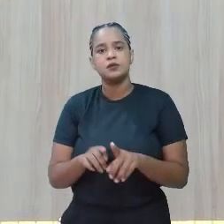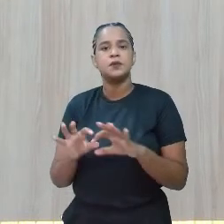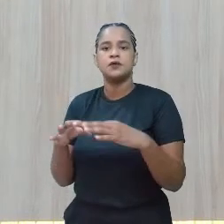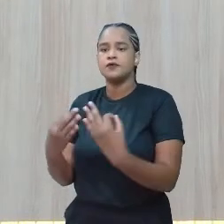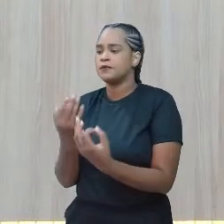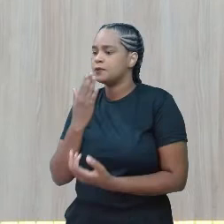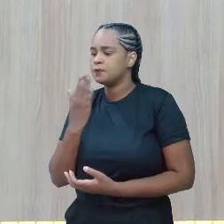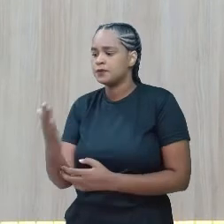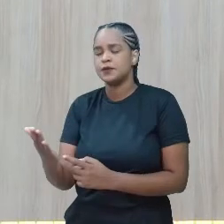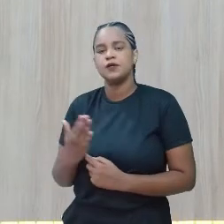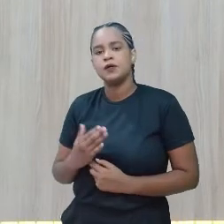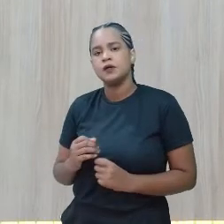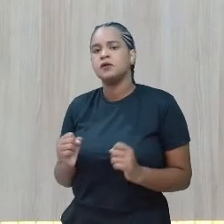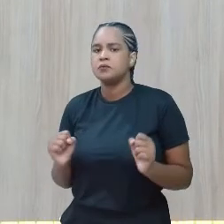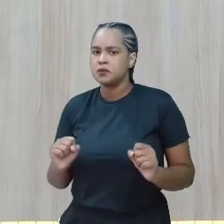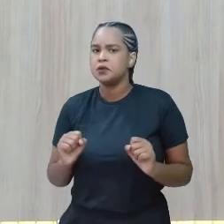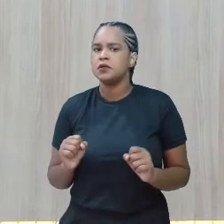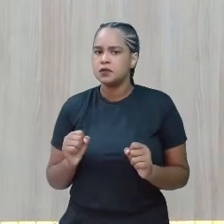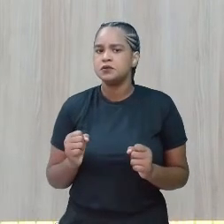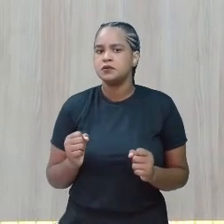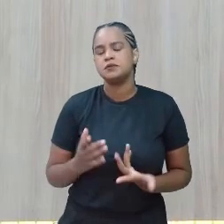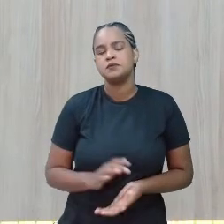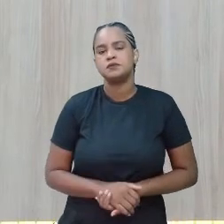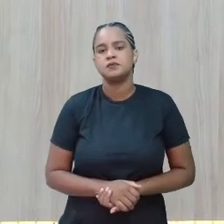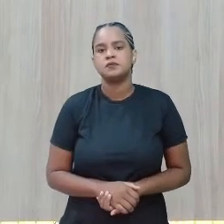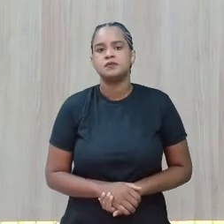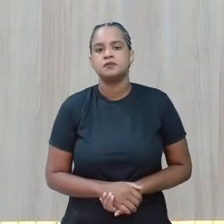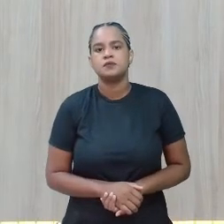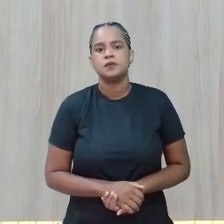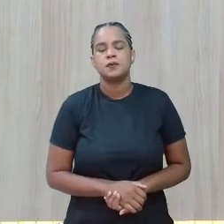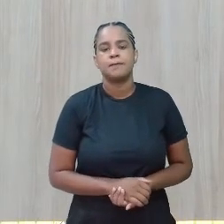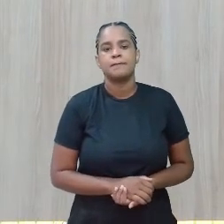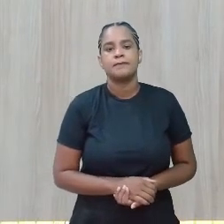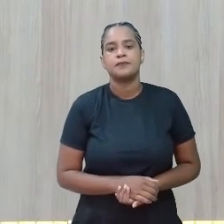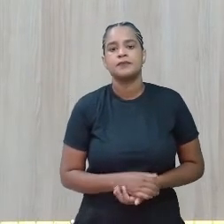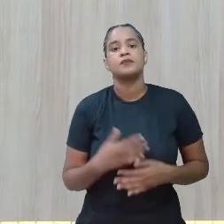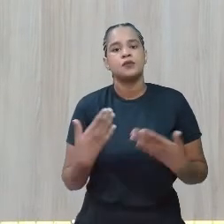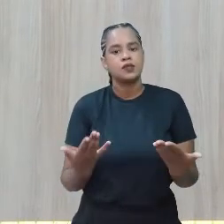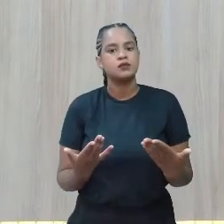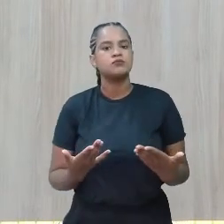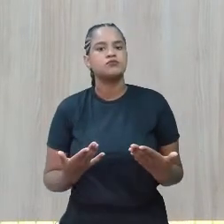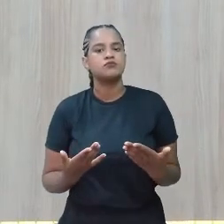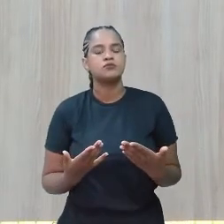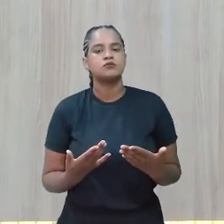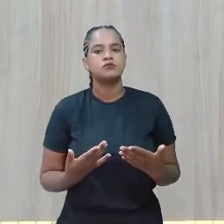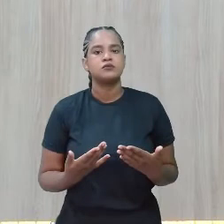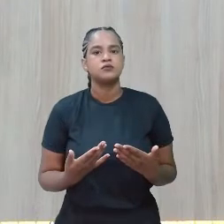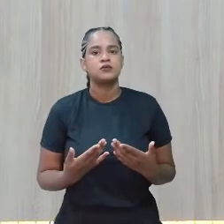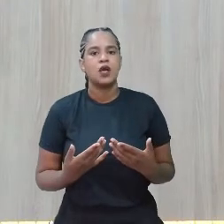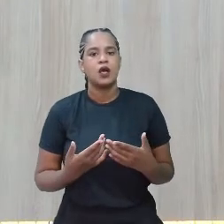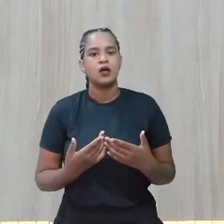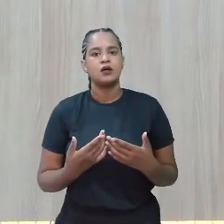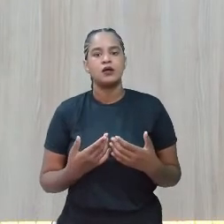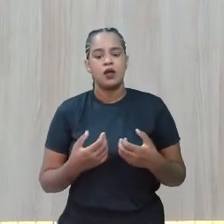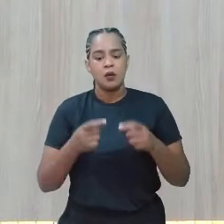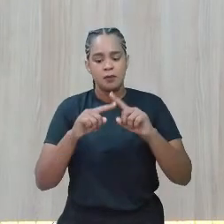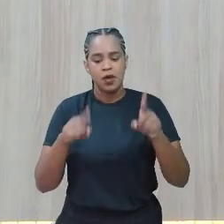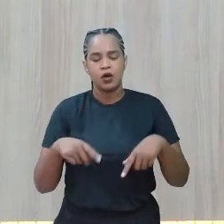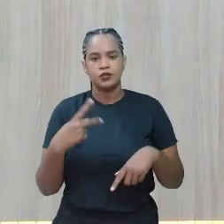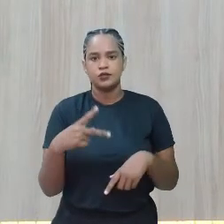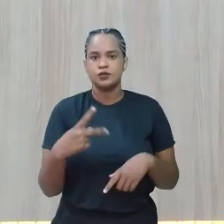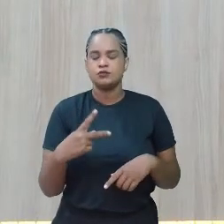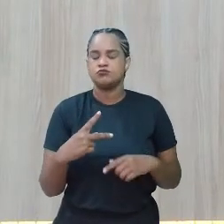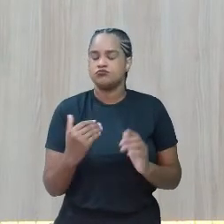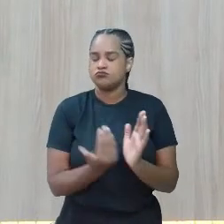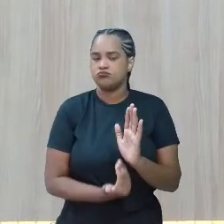sua família que pode lhe ajudar. E aí, embasa ainda mais o seu trabalho, aquilo que você